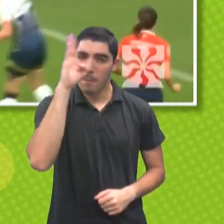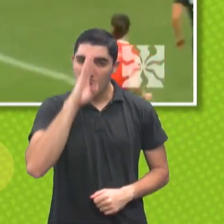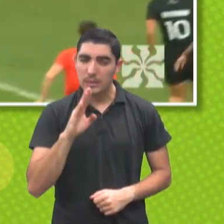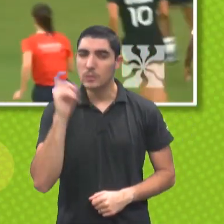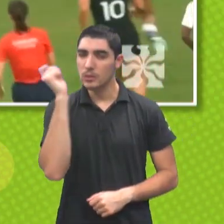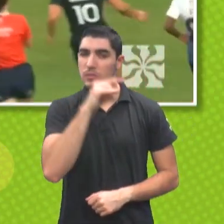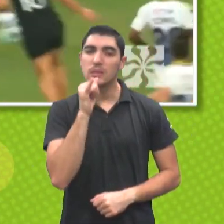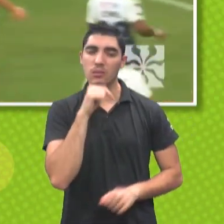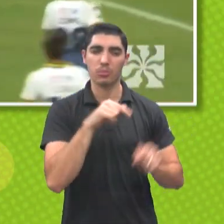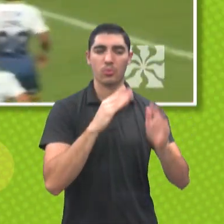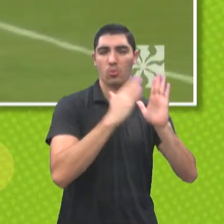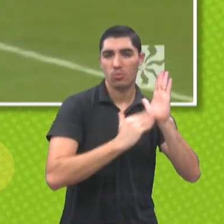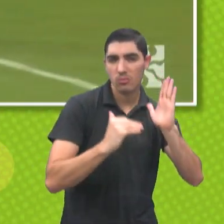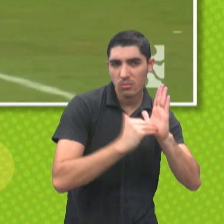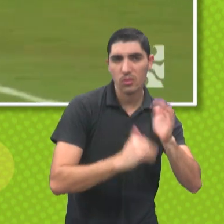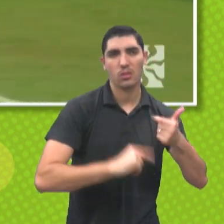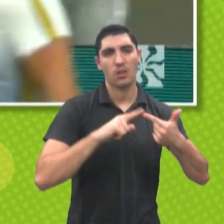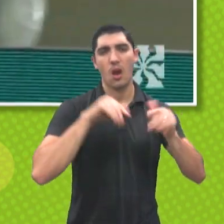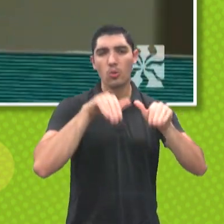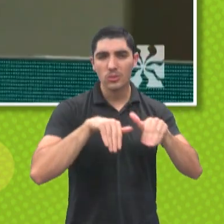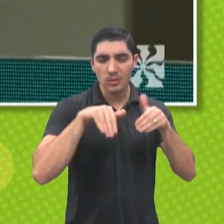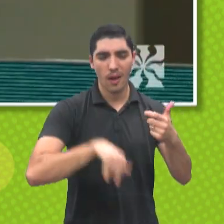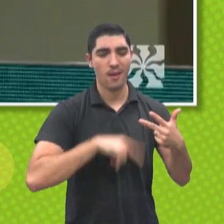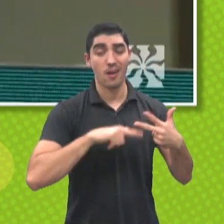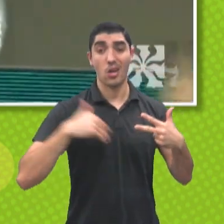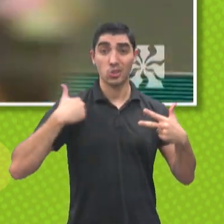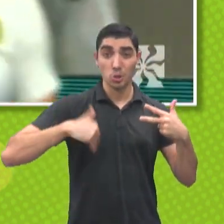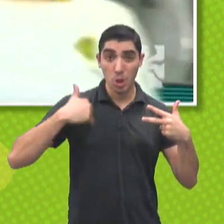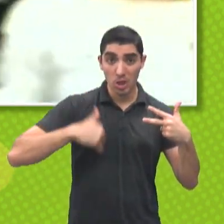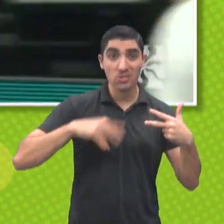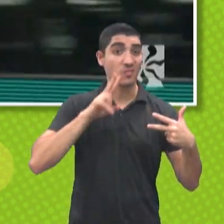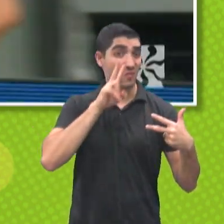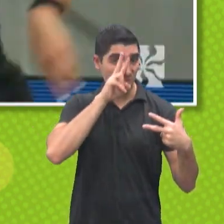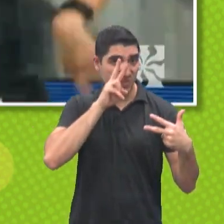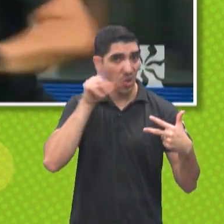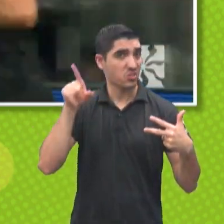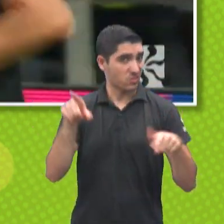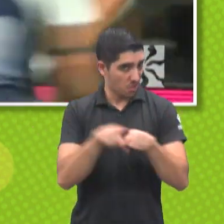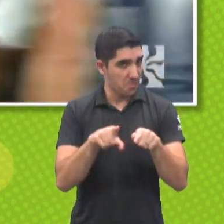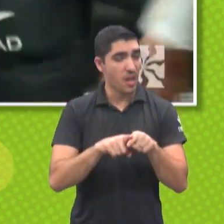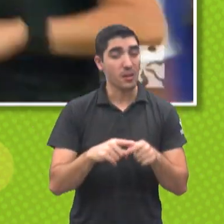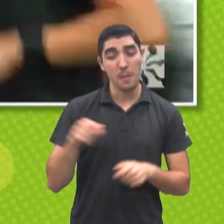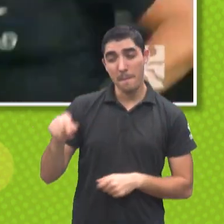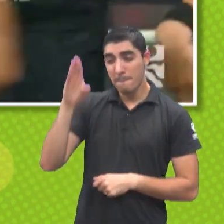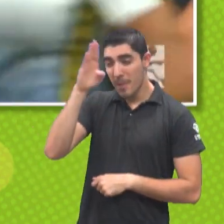Zelândia, Austrália, Argentina, que tem um rugby muito, muito forte, né? Então, o Brasil está ainda um degrau